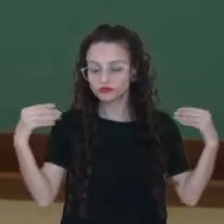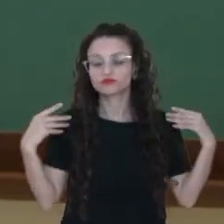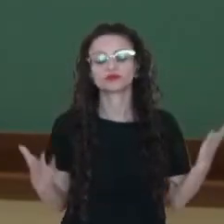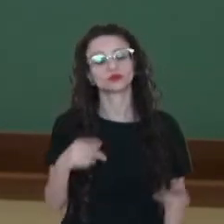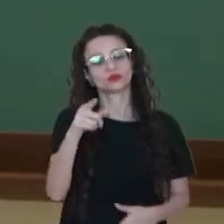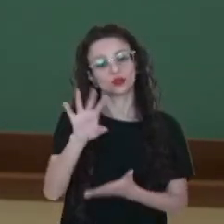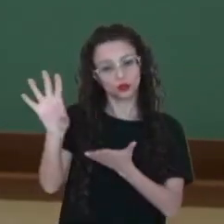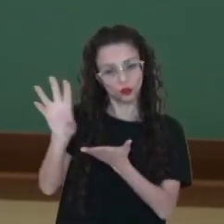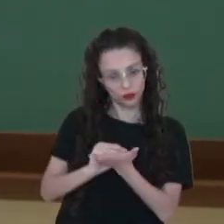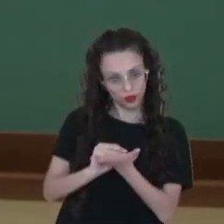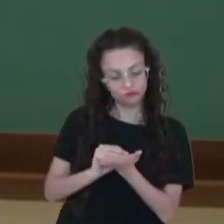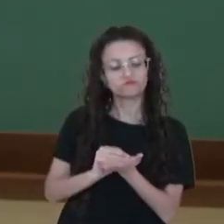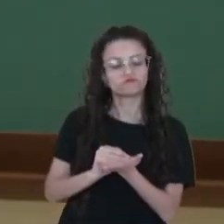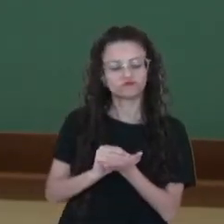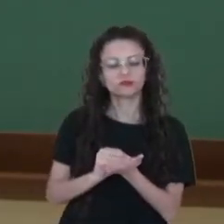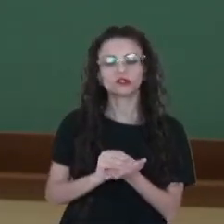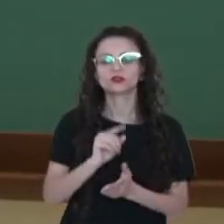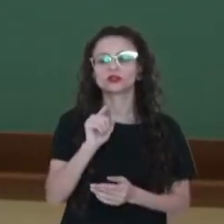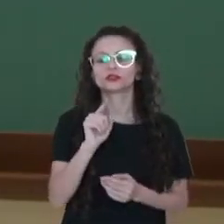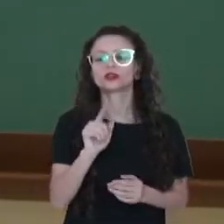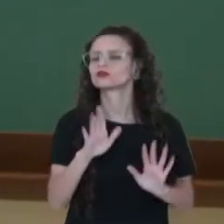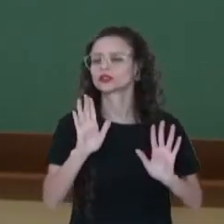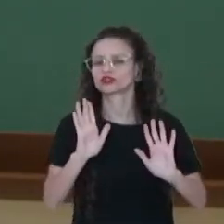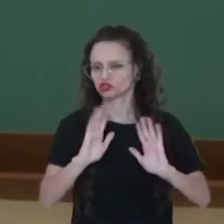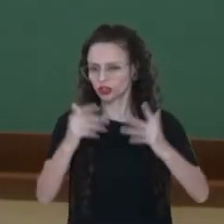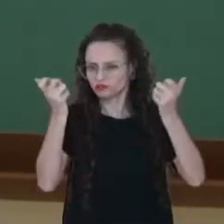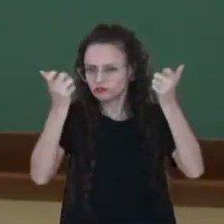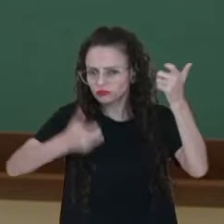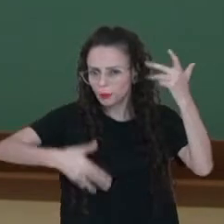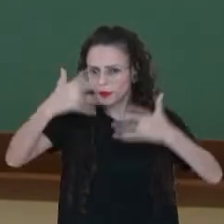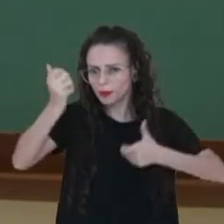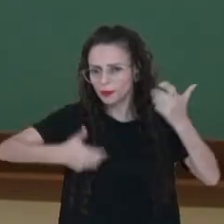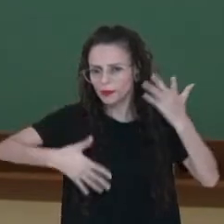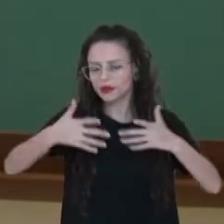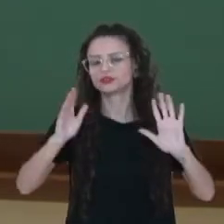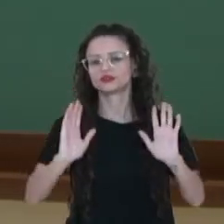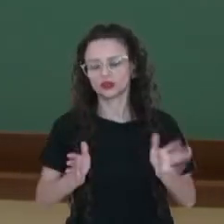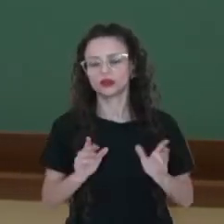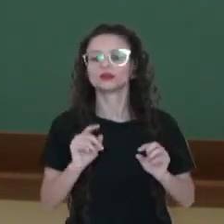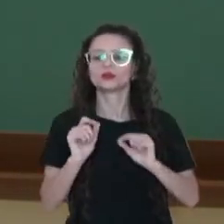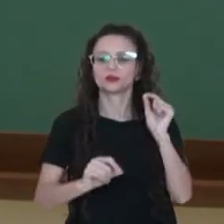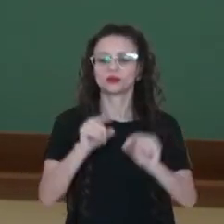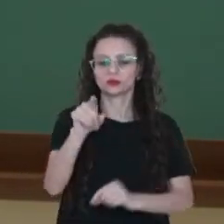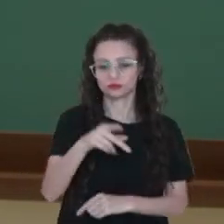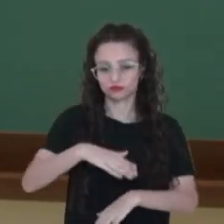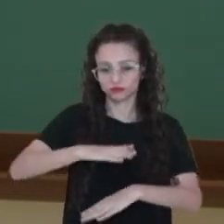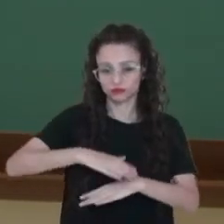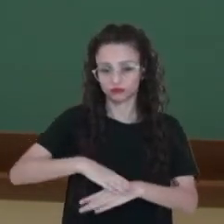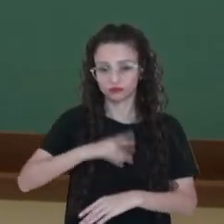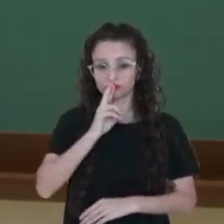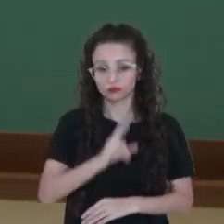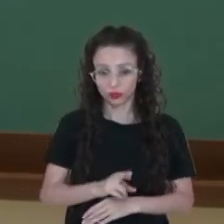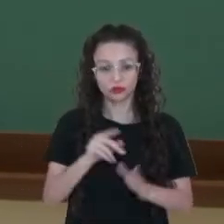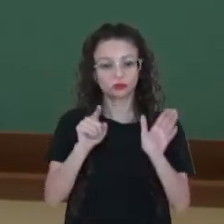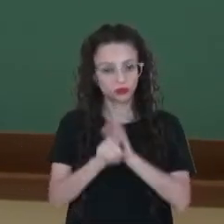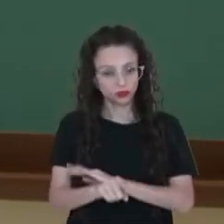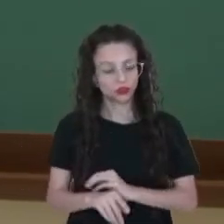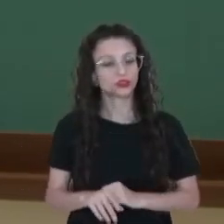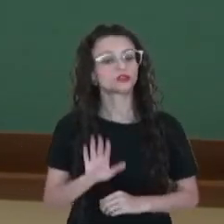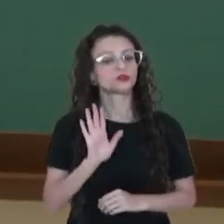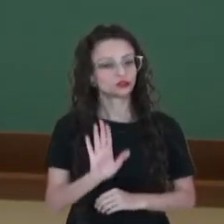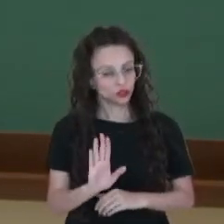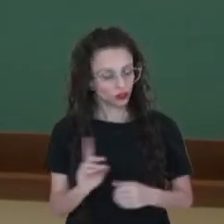vão copiar, a partir do que nós vimos até aqui, vocês vão responder essa questão e